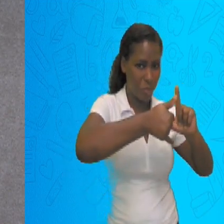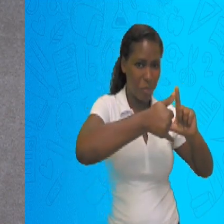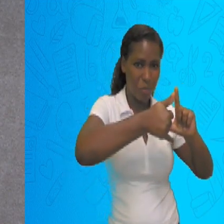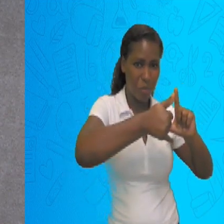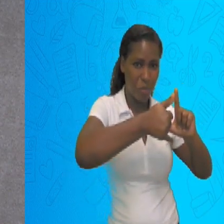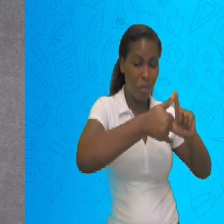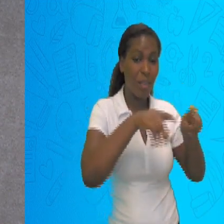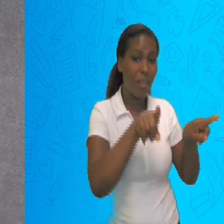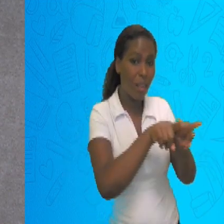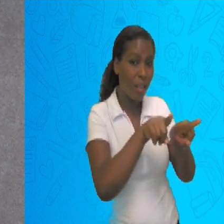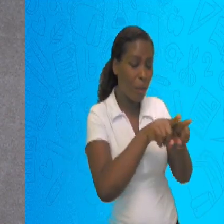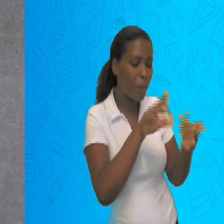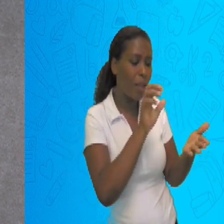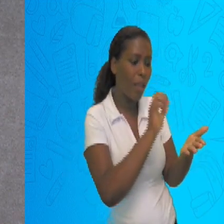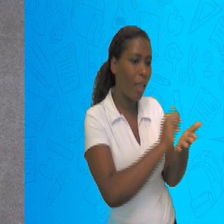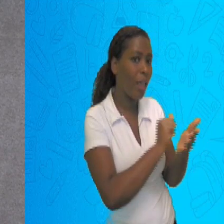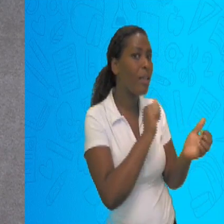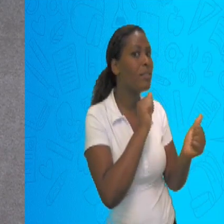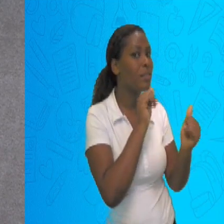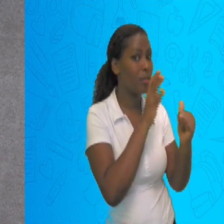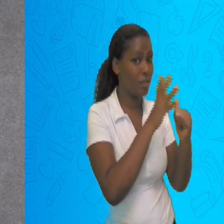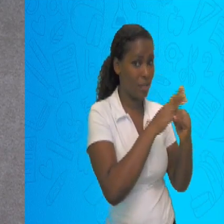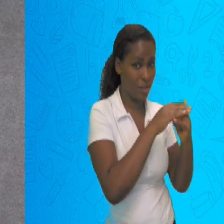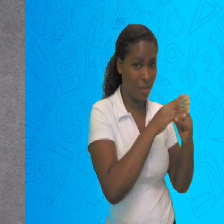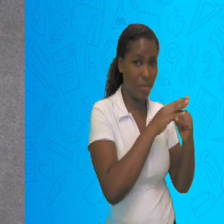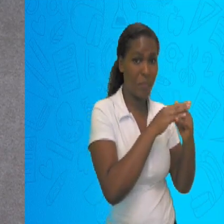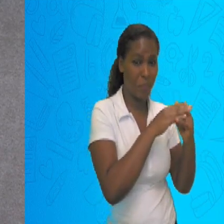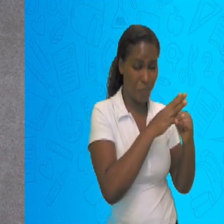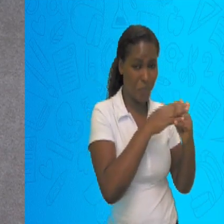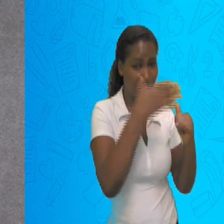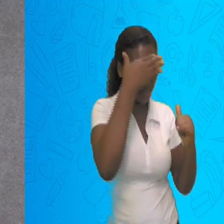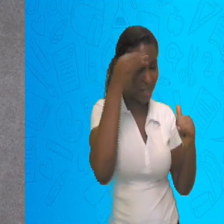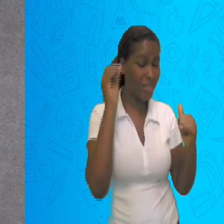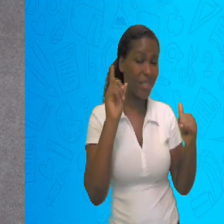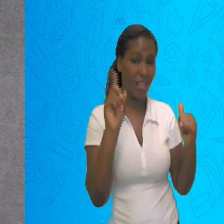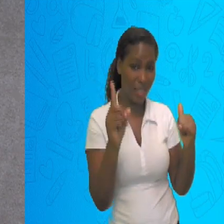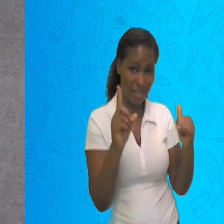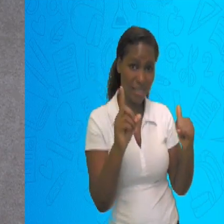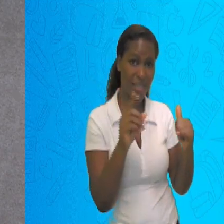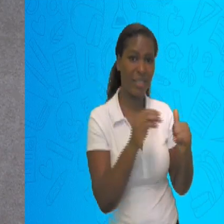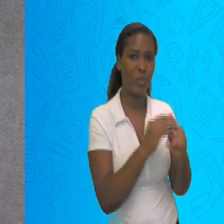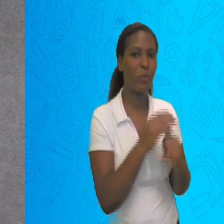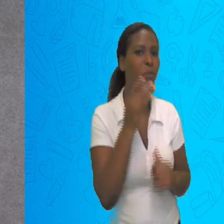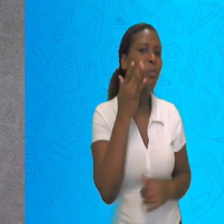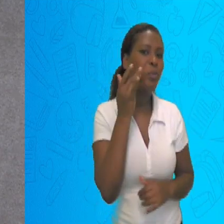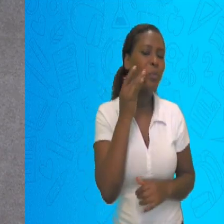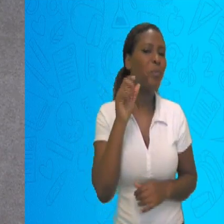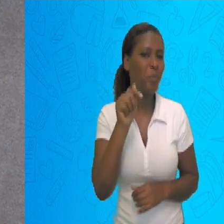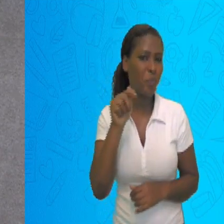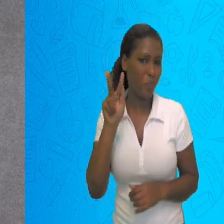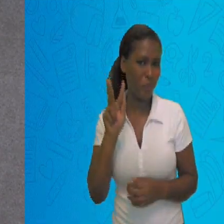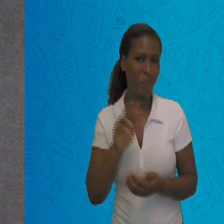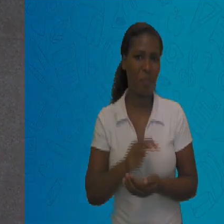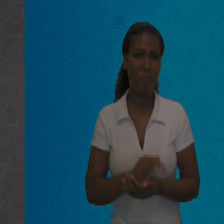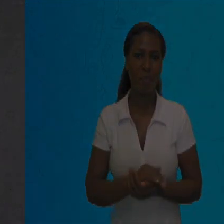no canto da tela. Não deixe de se inscrever no nosso canal do YouTube SMED-GV.